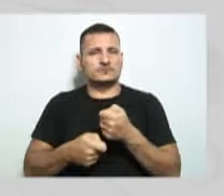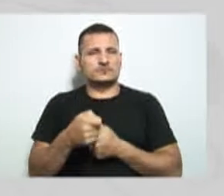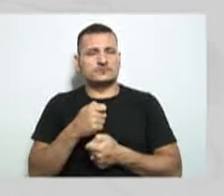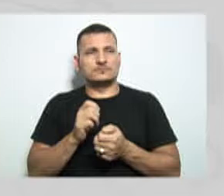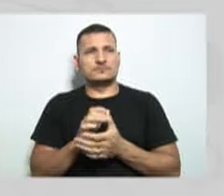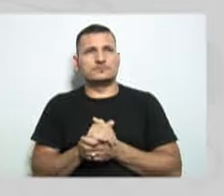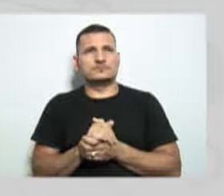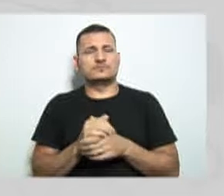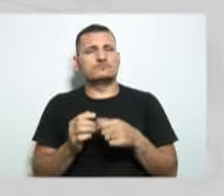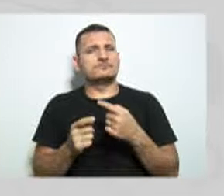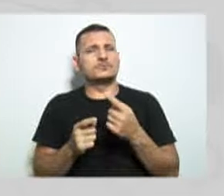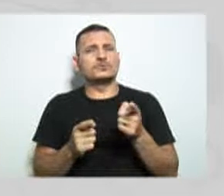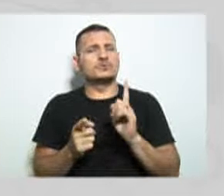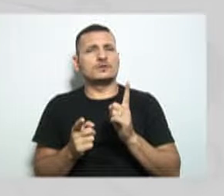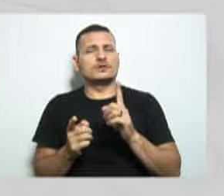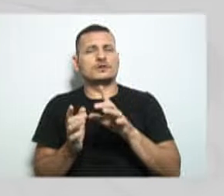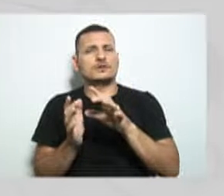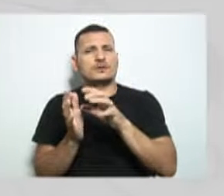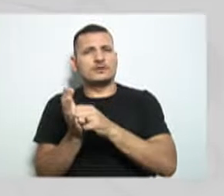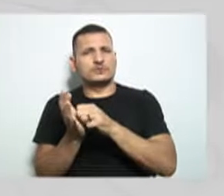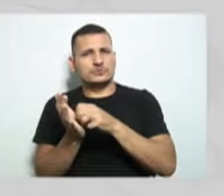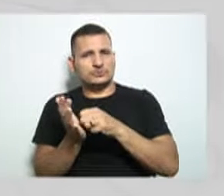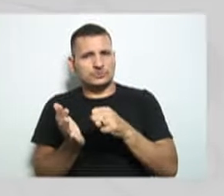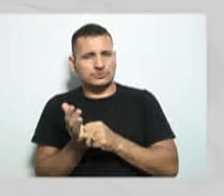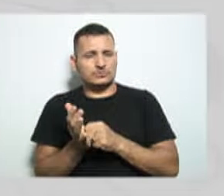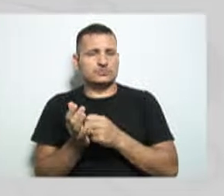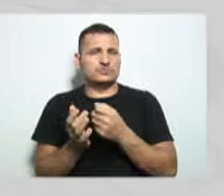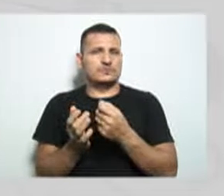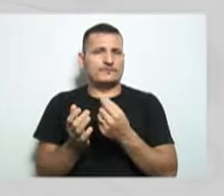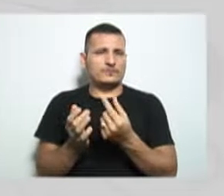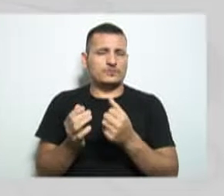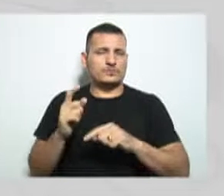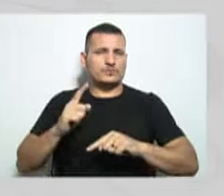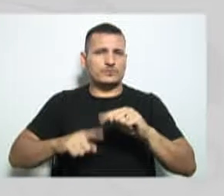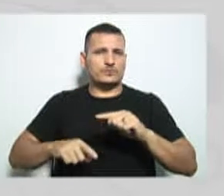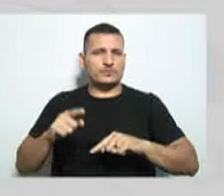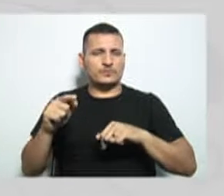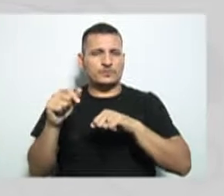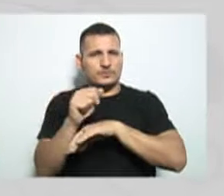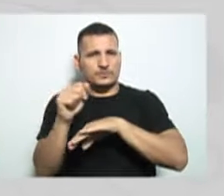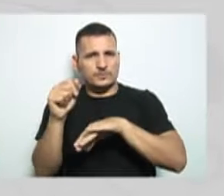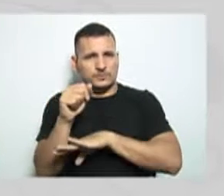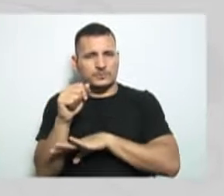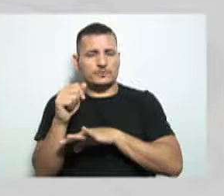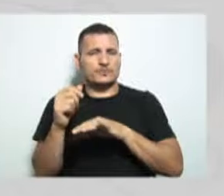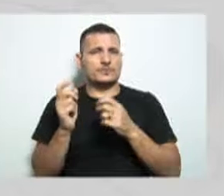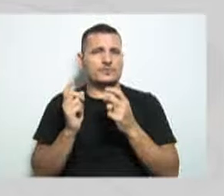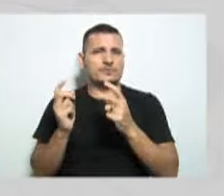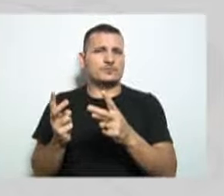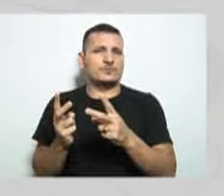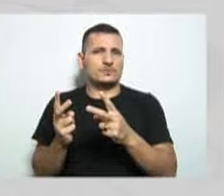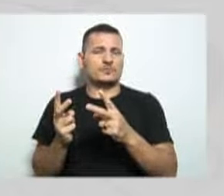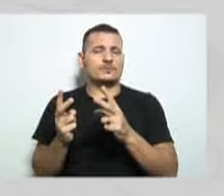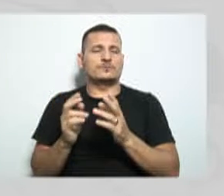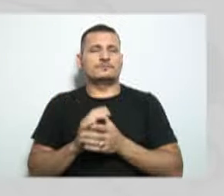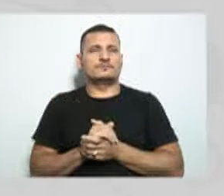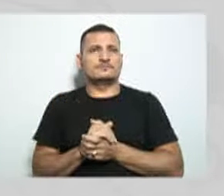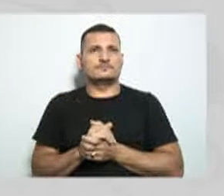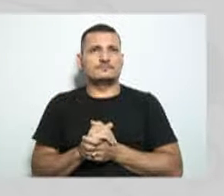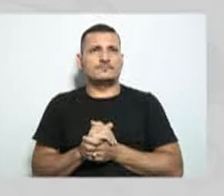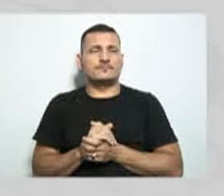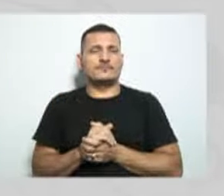quê? Registrar o valor do estoque vendido logo após a realização da